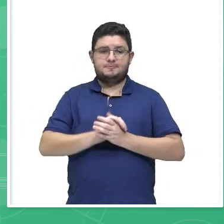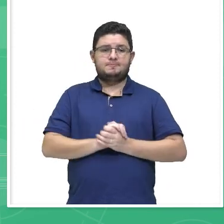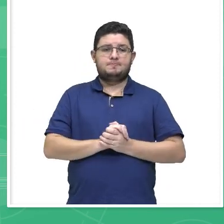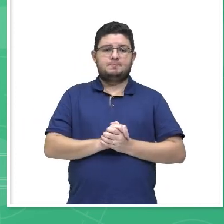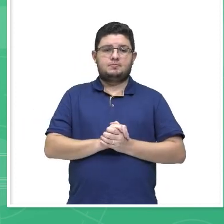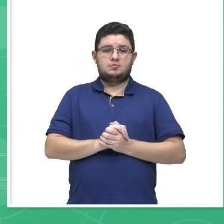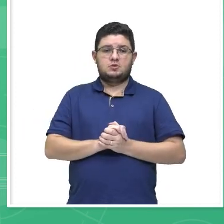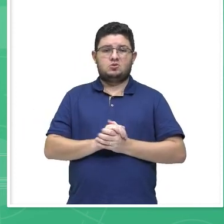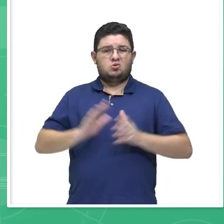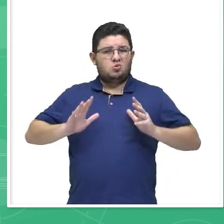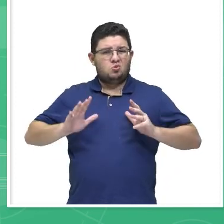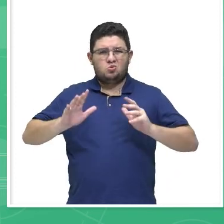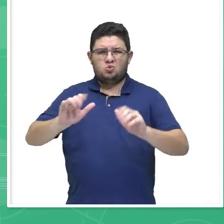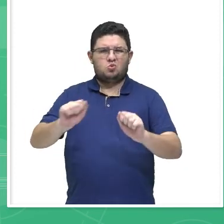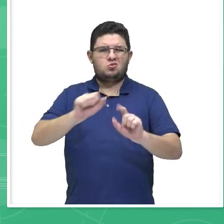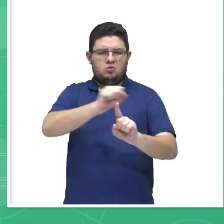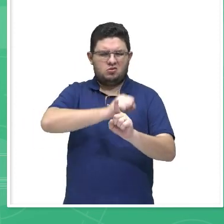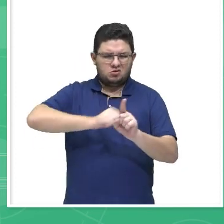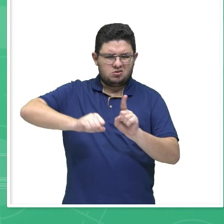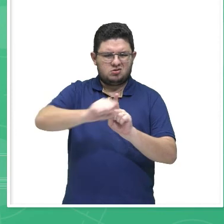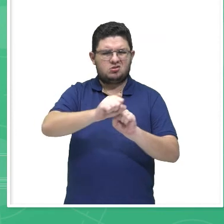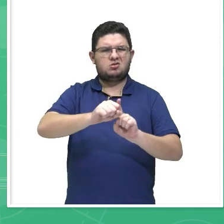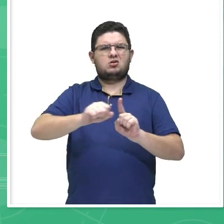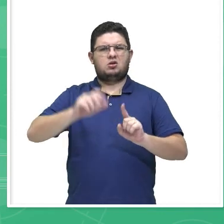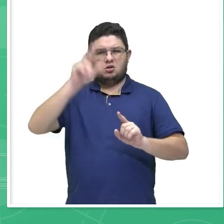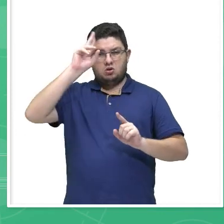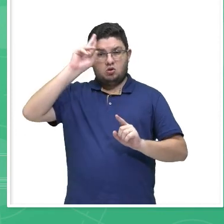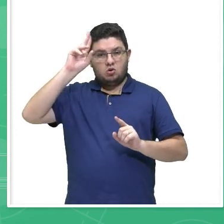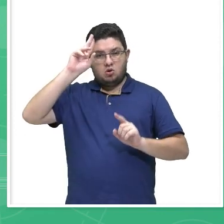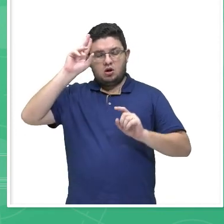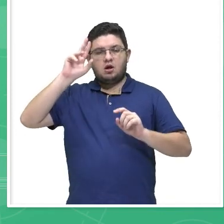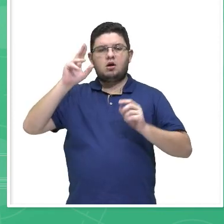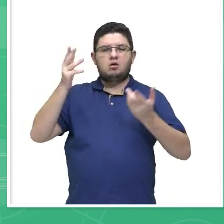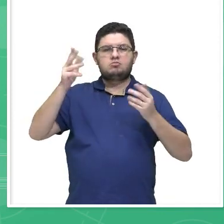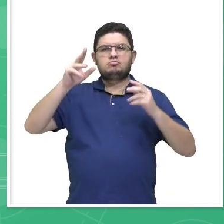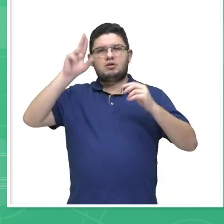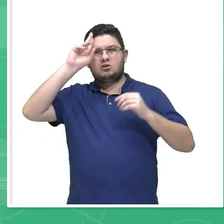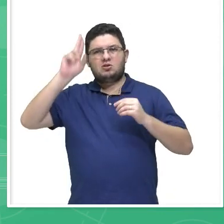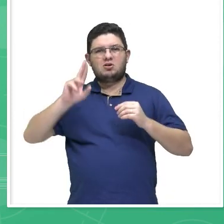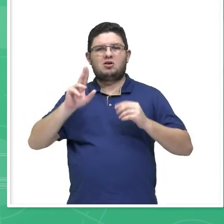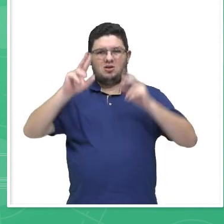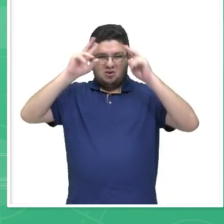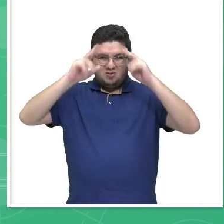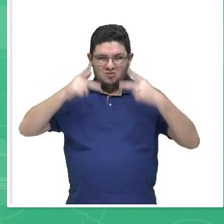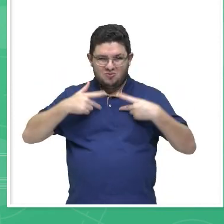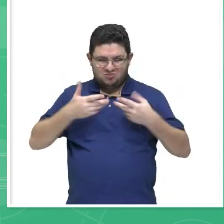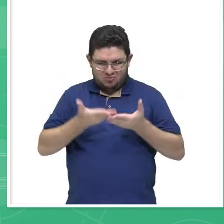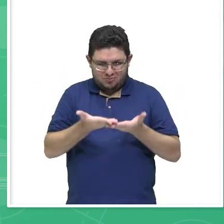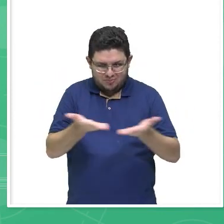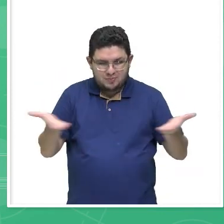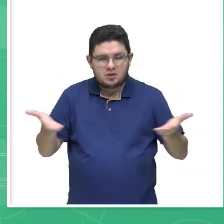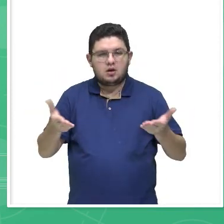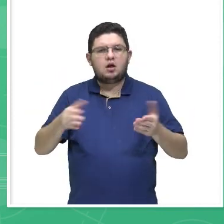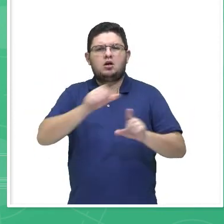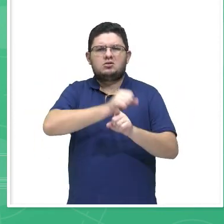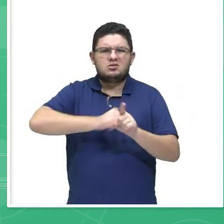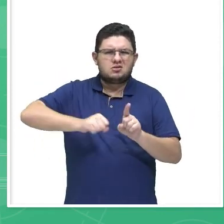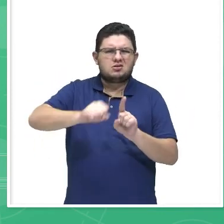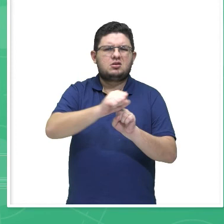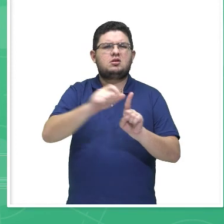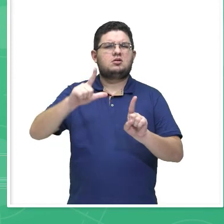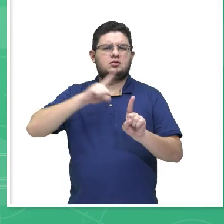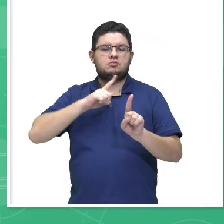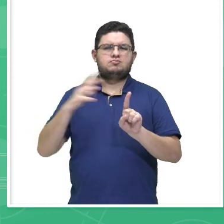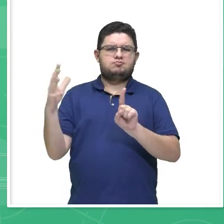as mudanças nas sociedades humanas são influenciadas pela situação econômica dos